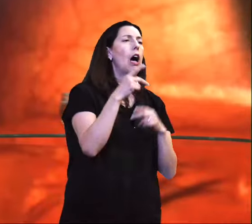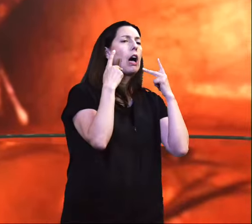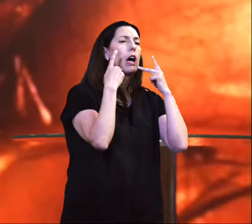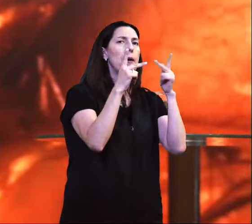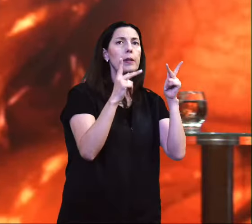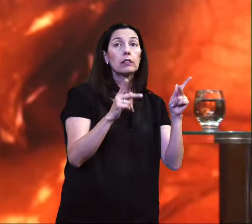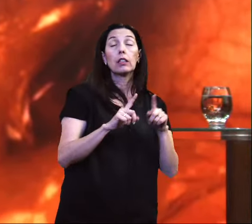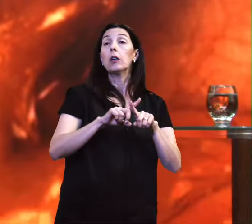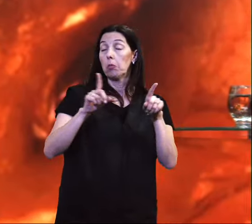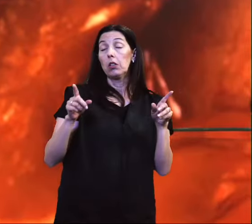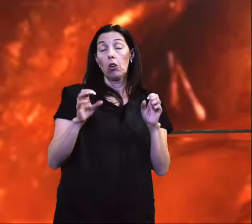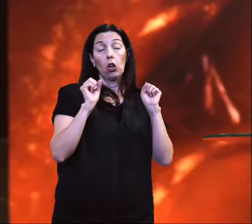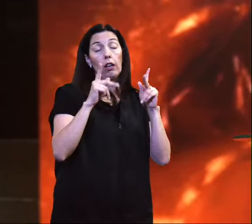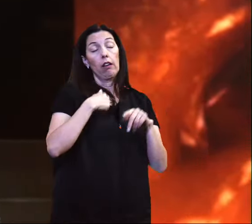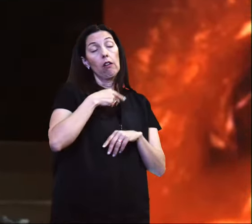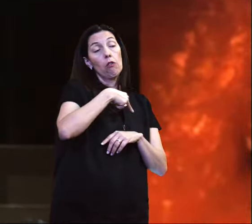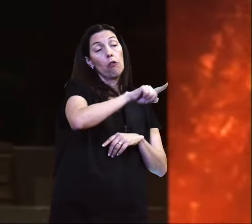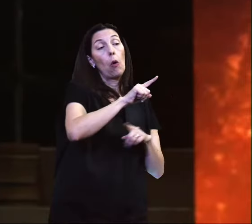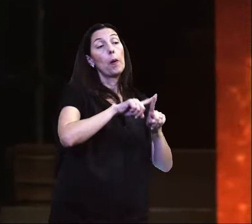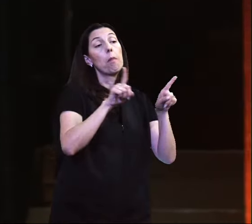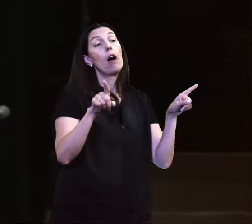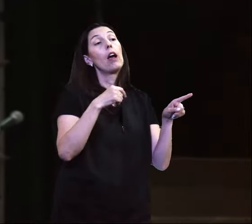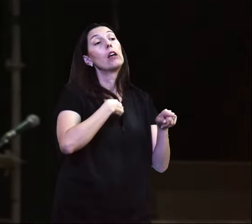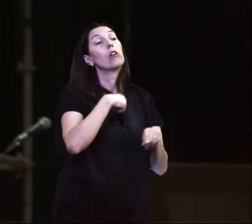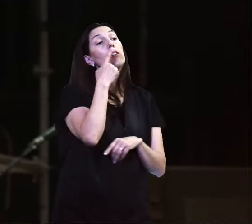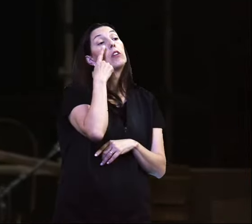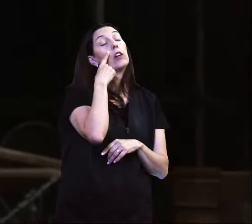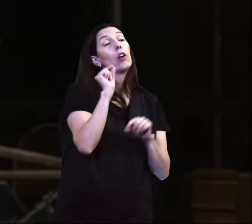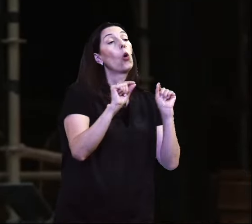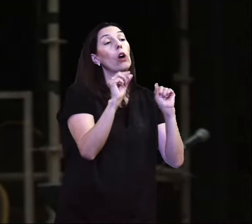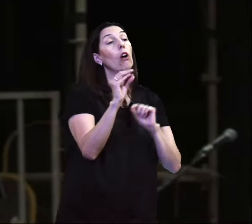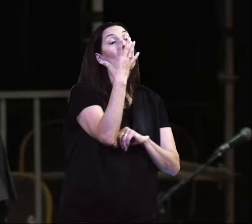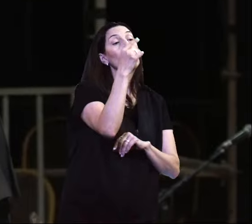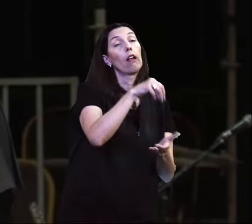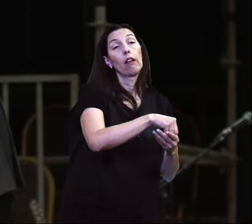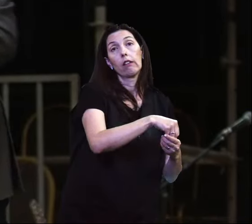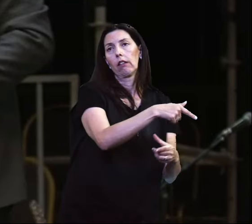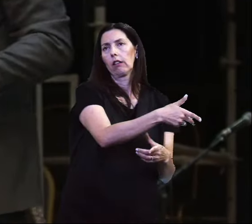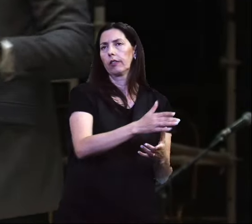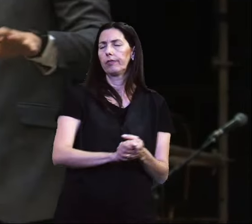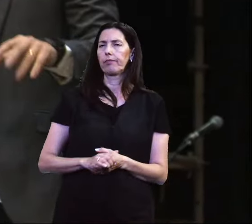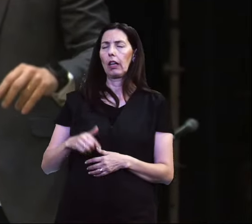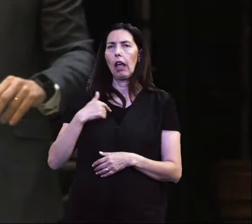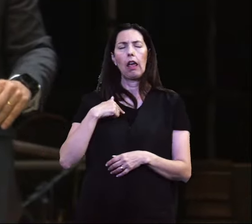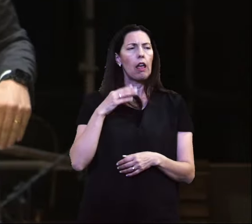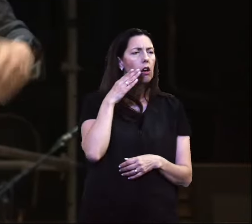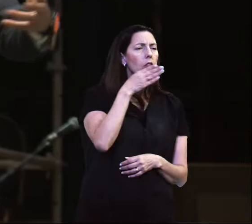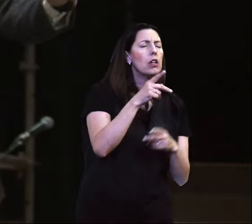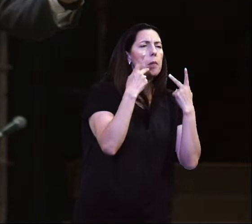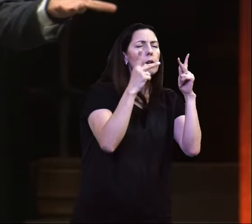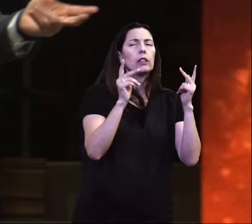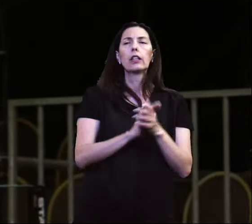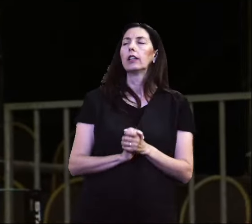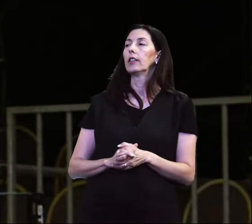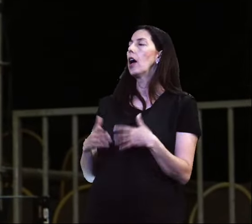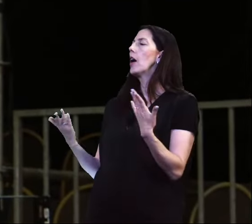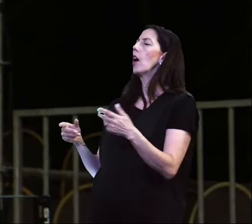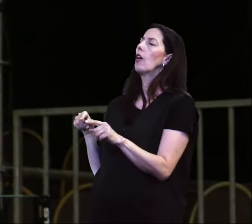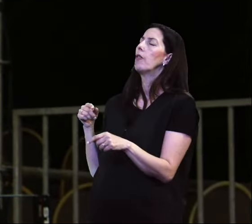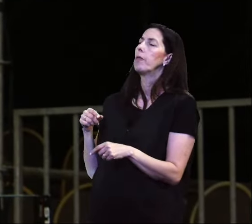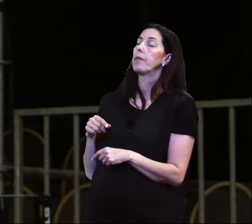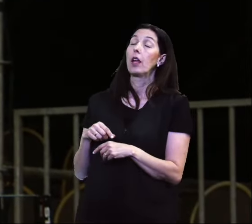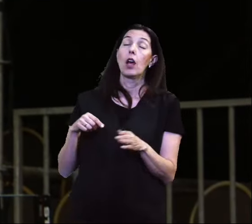vocês fazem aqui. E eu saí impactado. Terminei a palavra e falaram, como é que vocês fazem